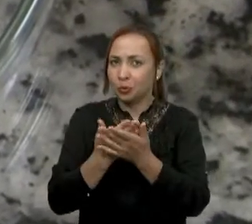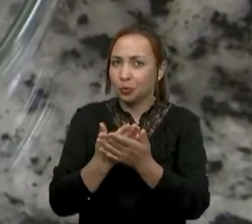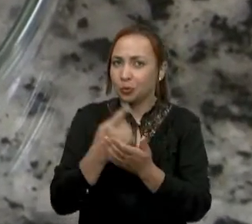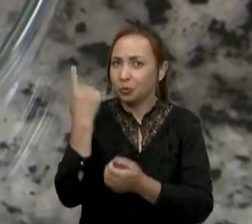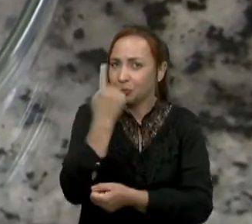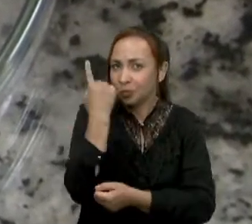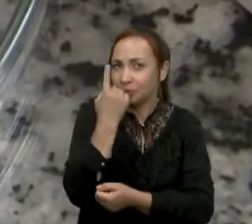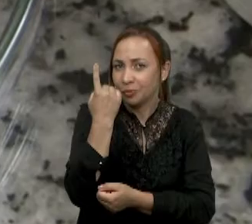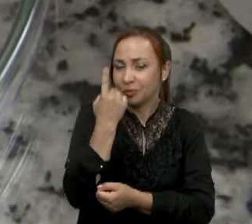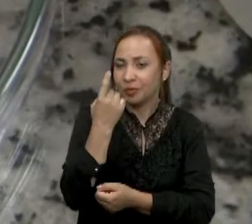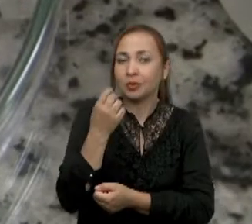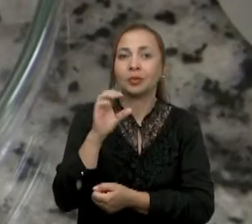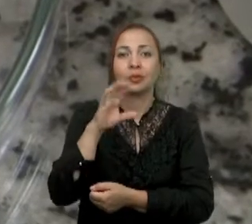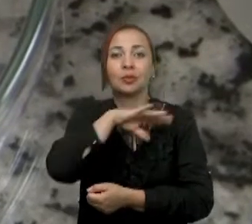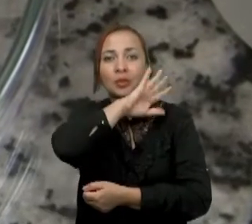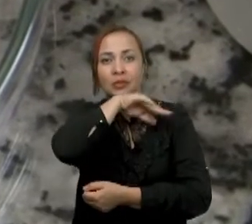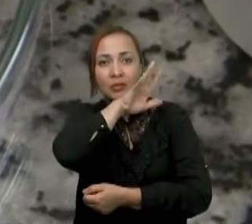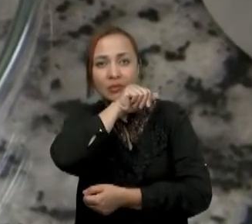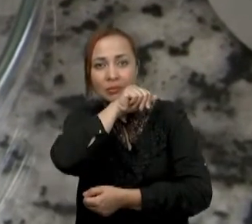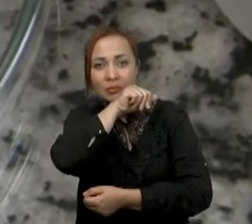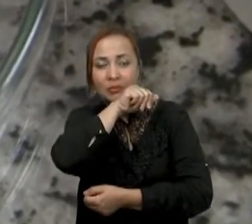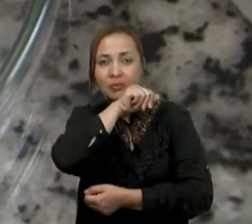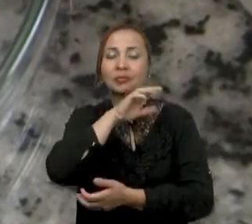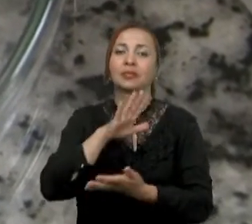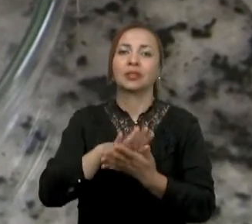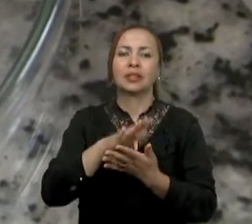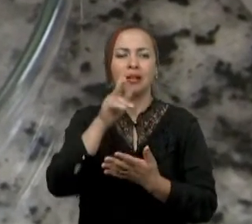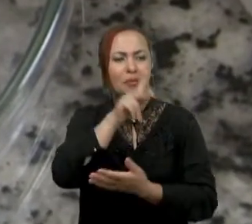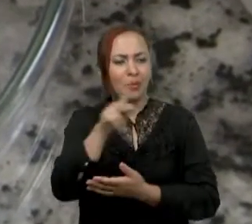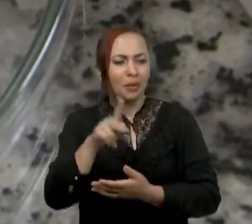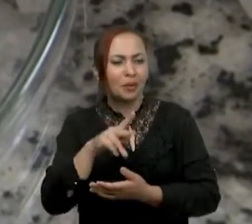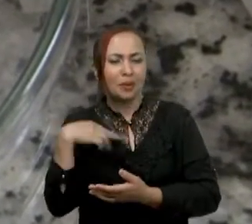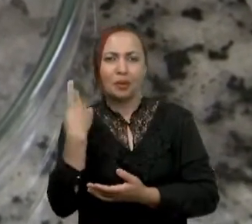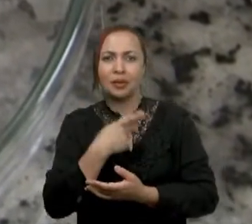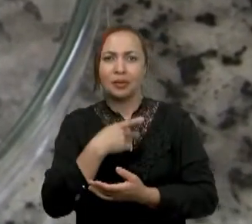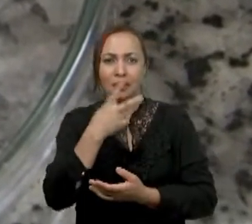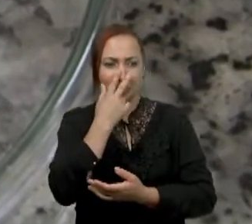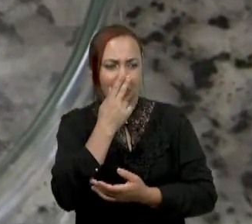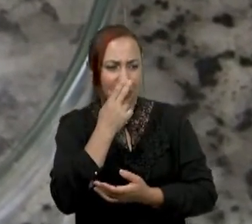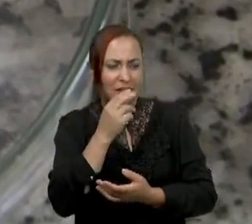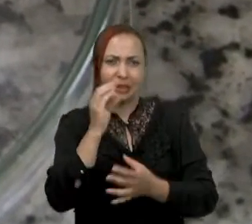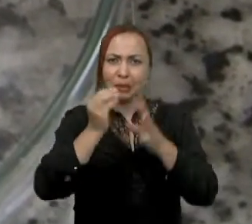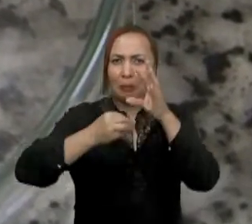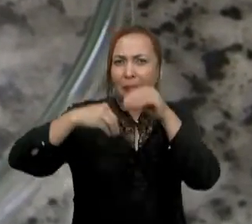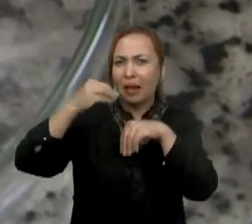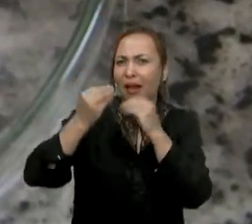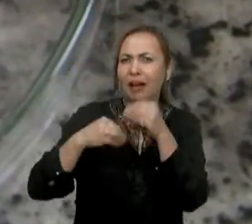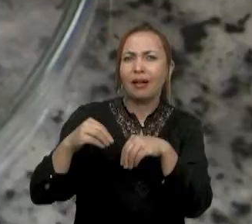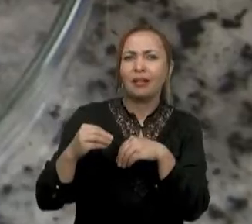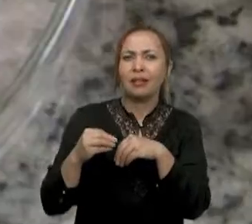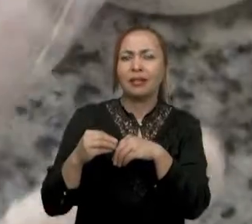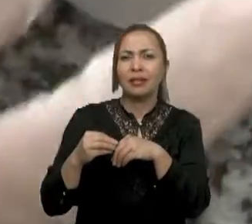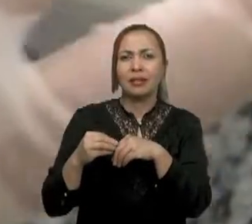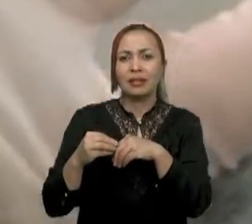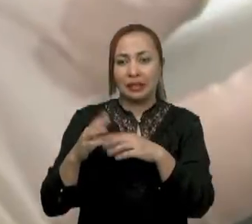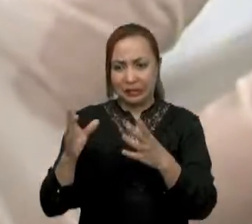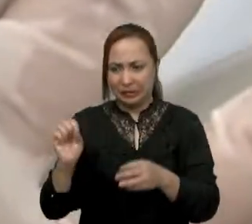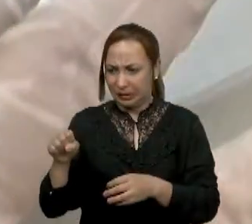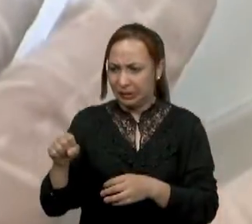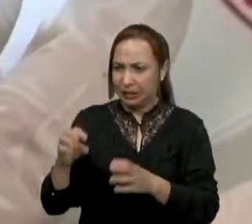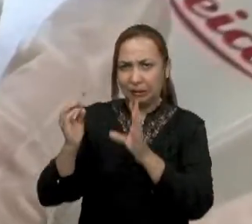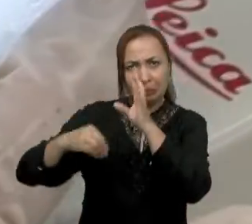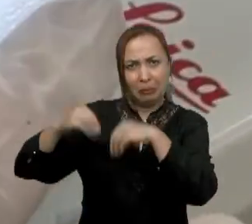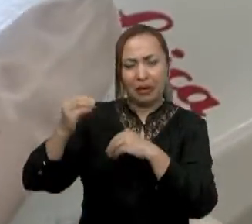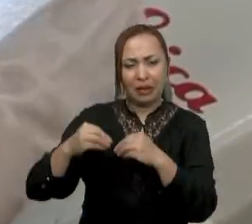faz tudo piloto dos primeiros animais analisados é uma coisa uma professora eu acho que está vendo sei que parece um plástico E aí apareceu uma